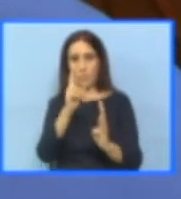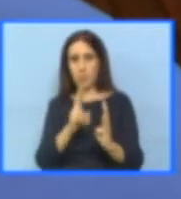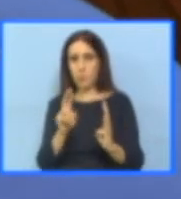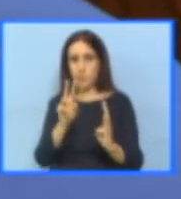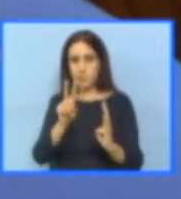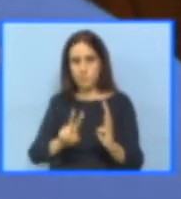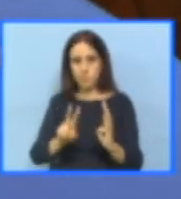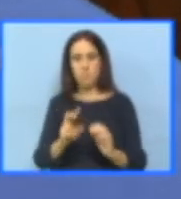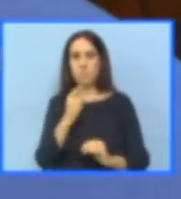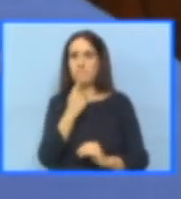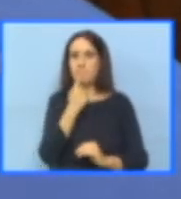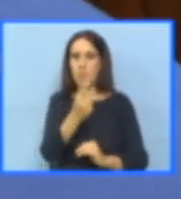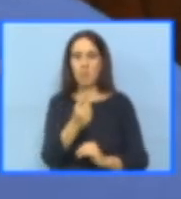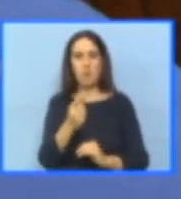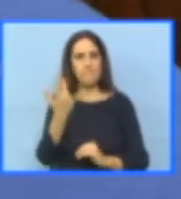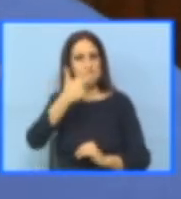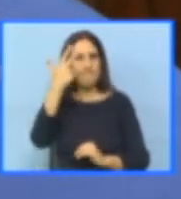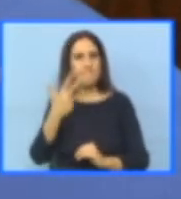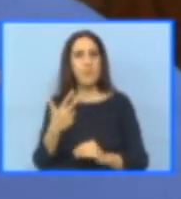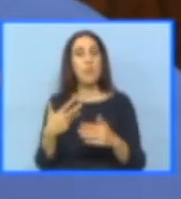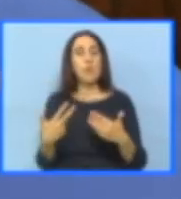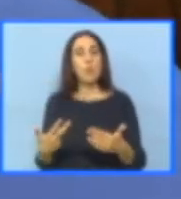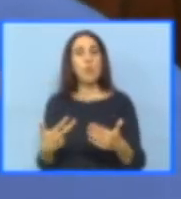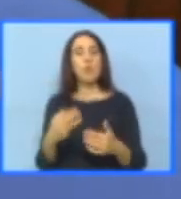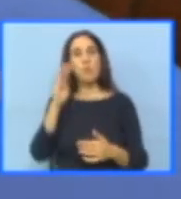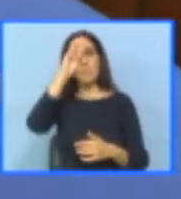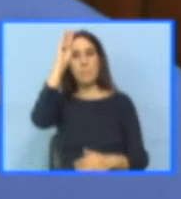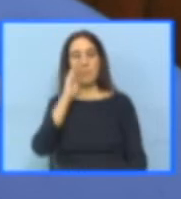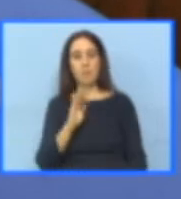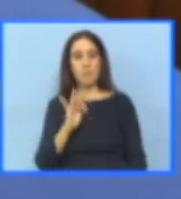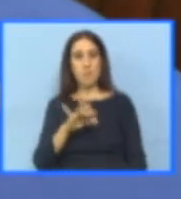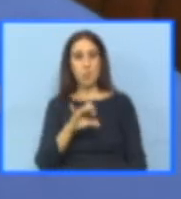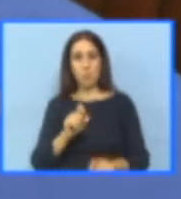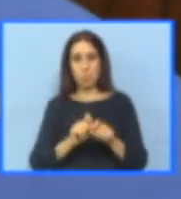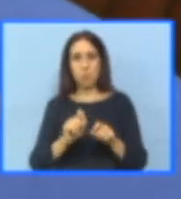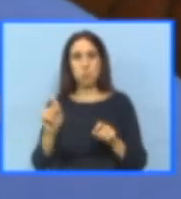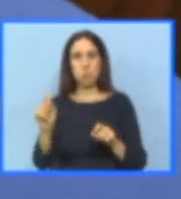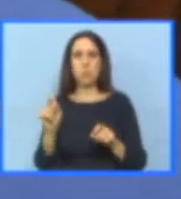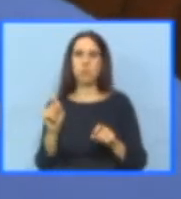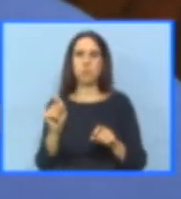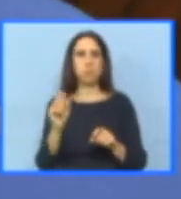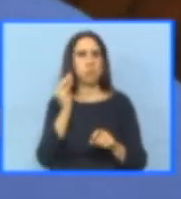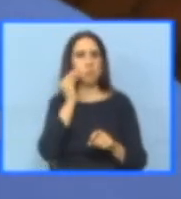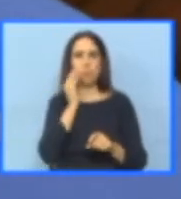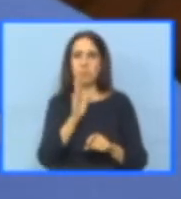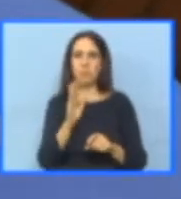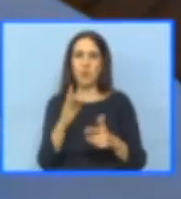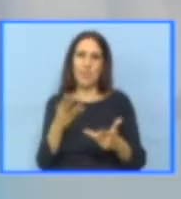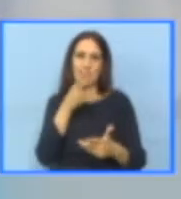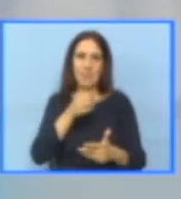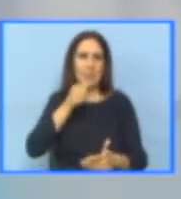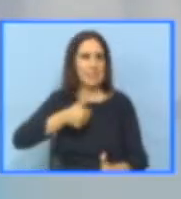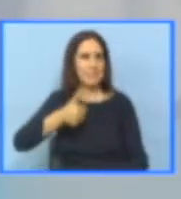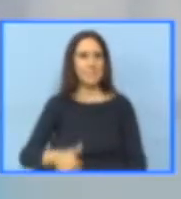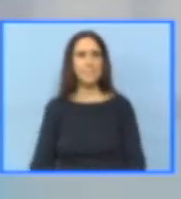declarar absolutamente, e agora com o magistério do Papa Francisco é incontornável, como agora se diz. E para